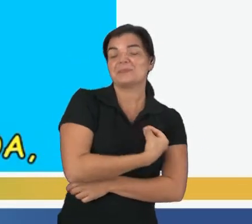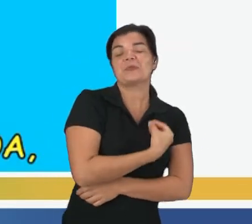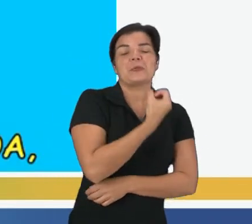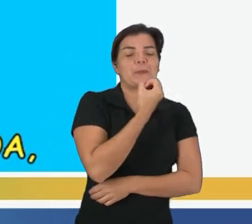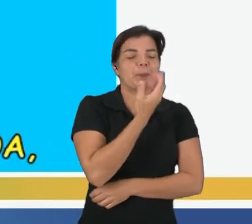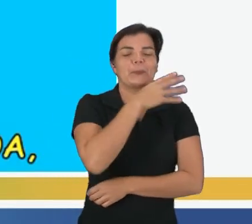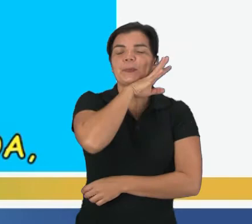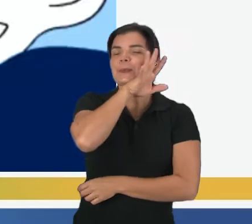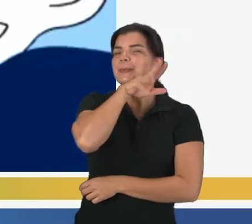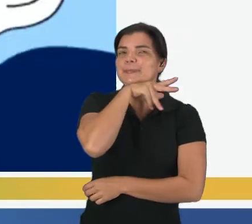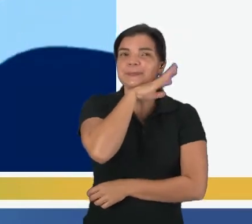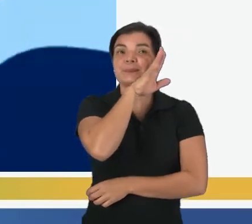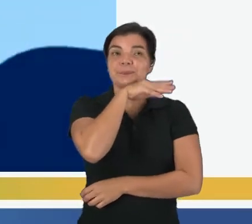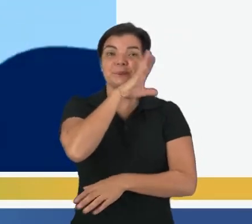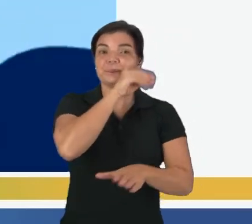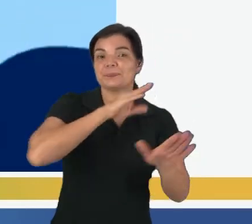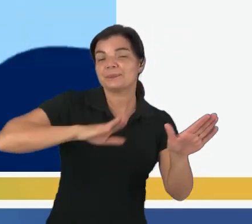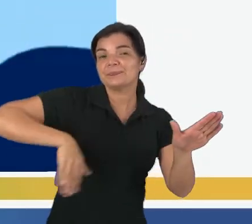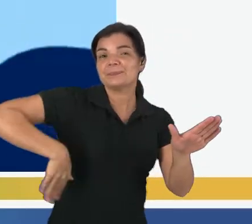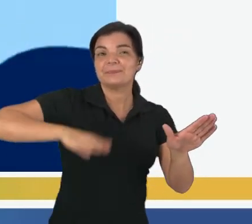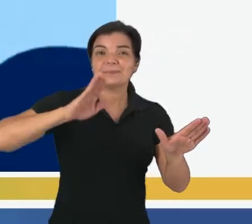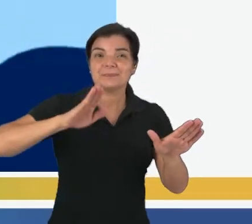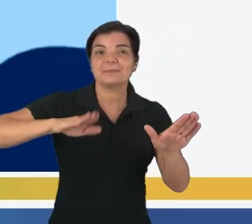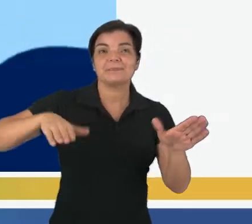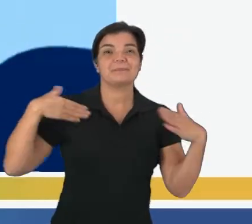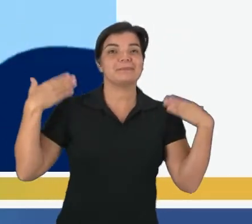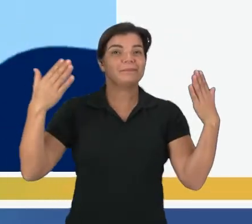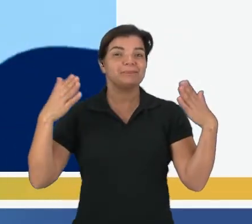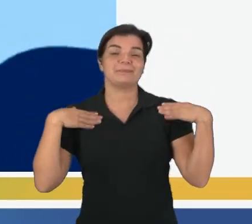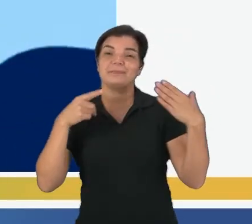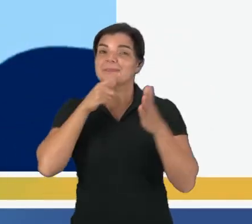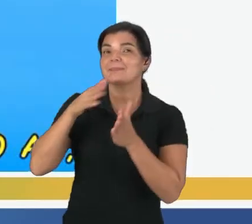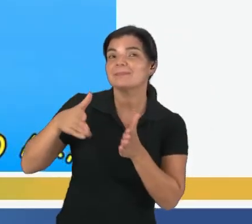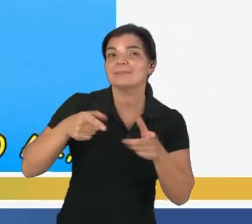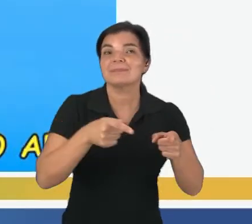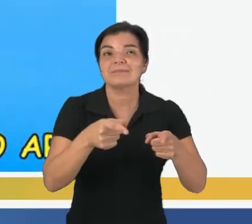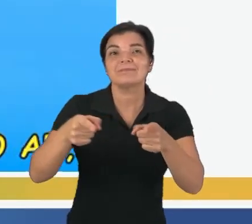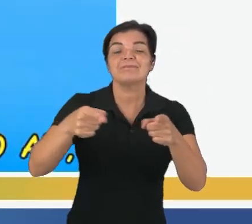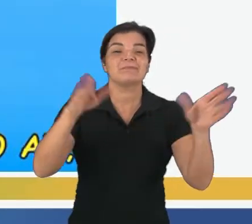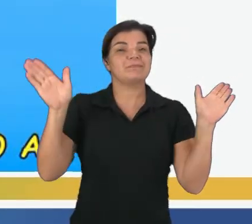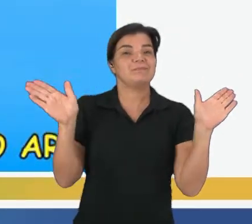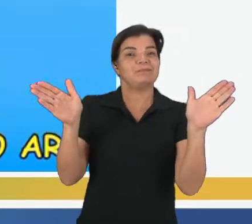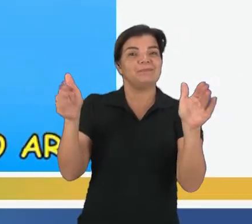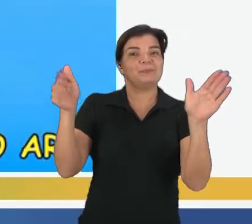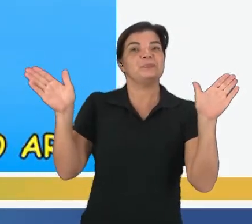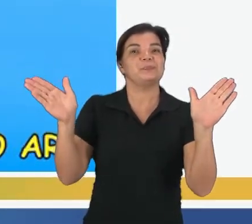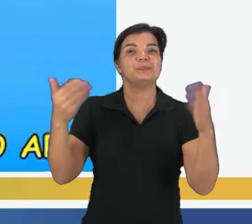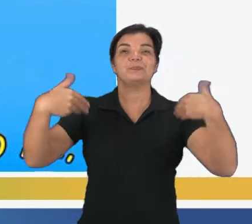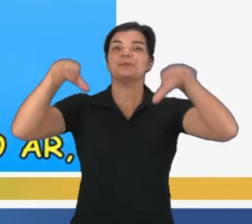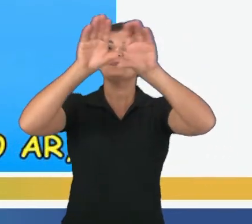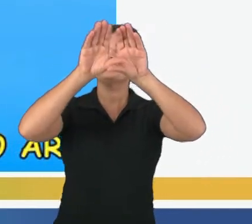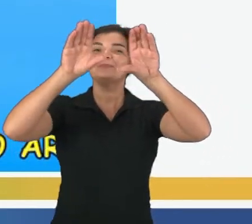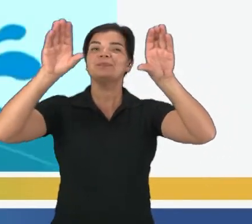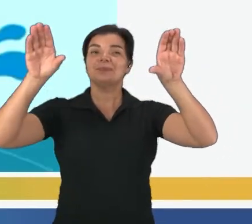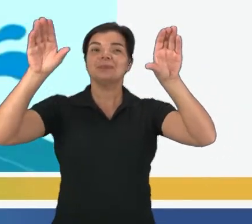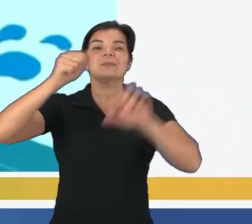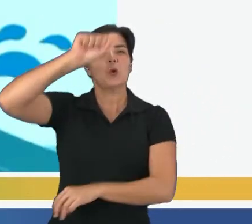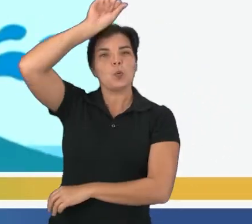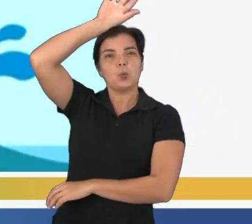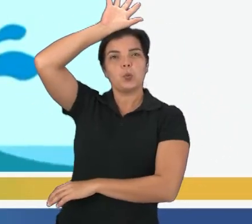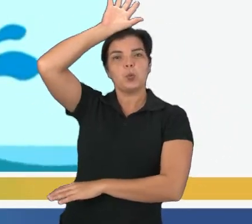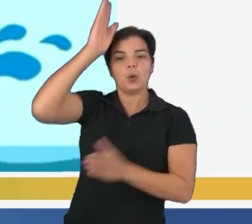mesmo muito boa. O pato nada alegre na lagoa. Passarinho voa livre pelo céu no